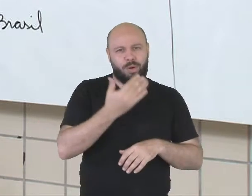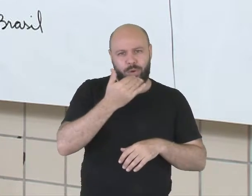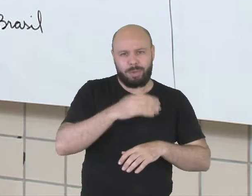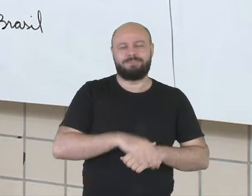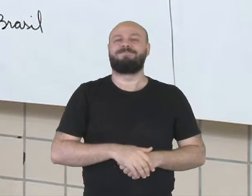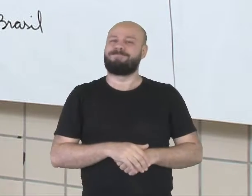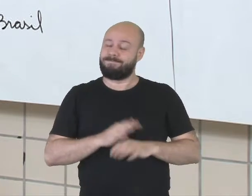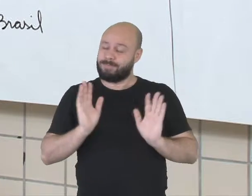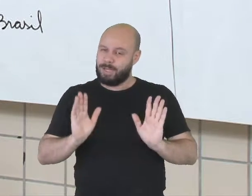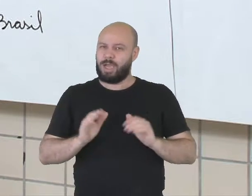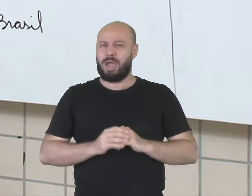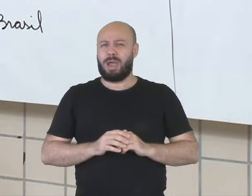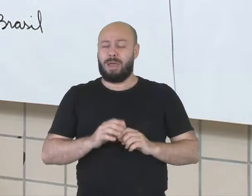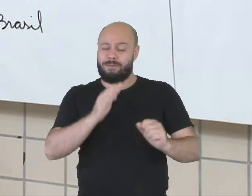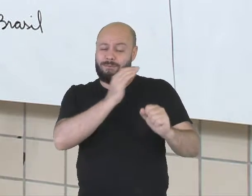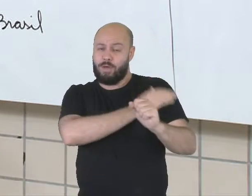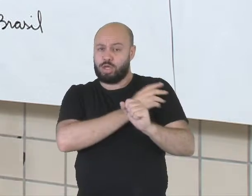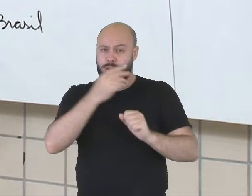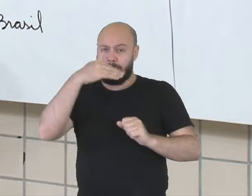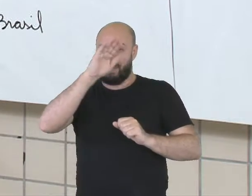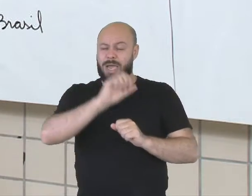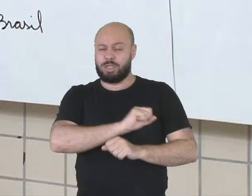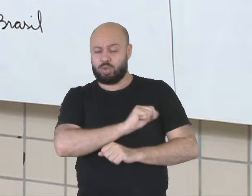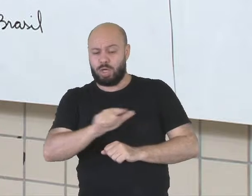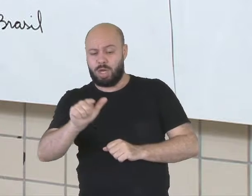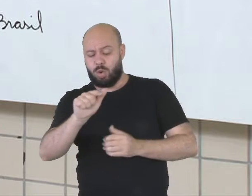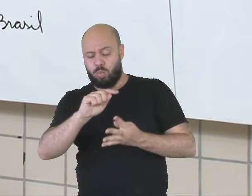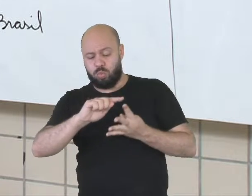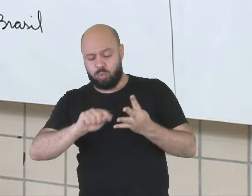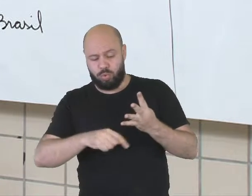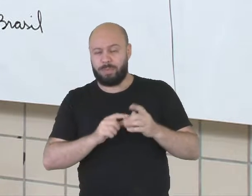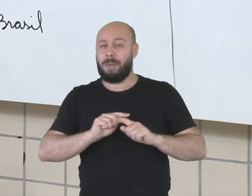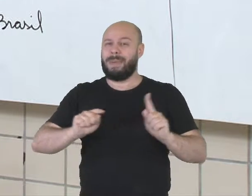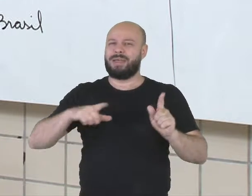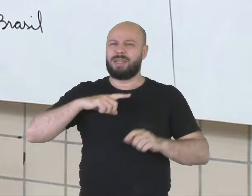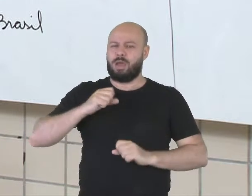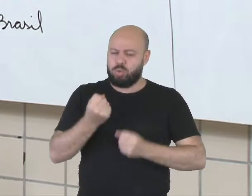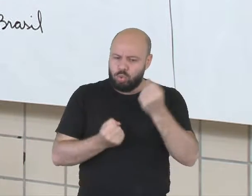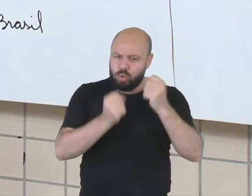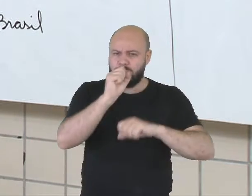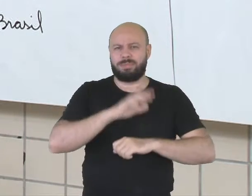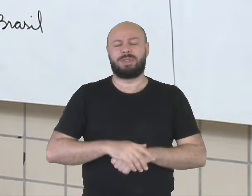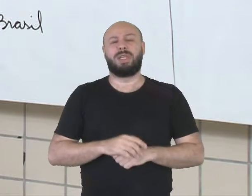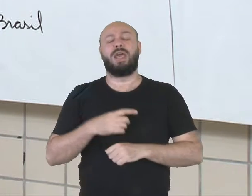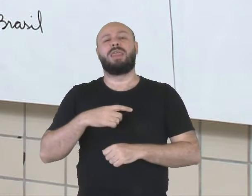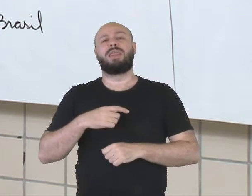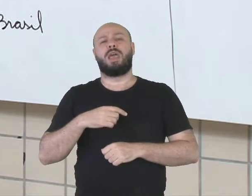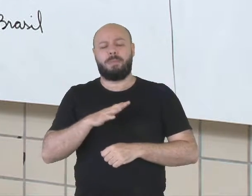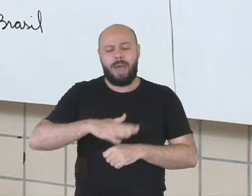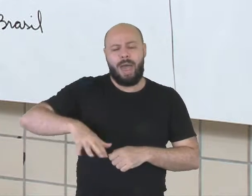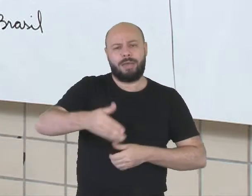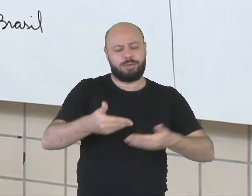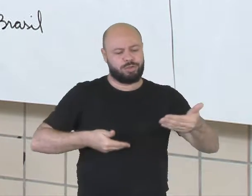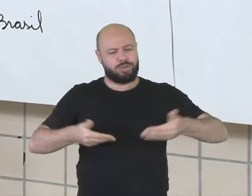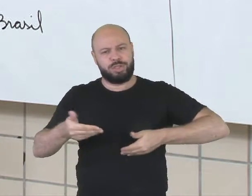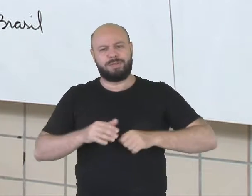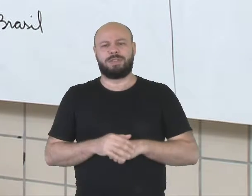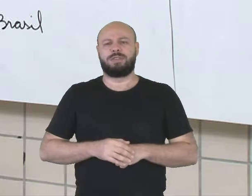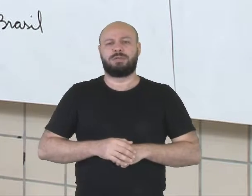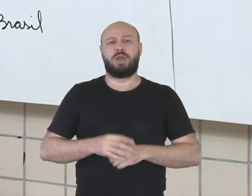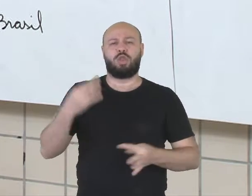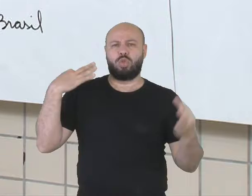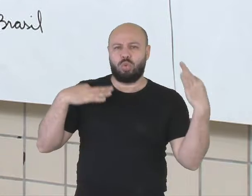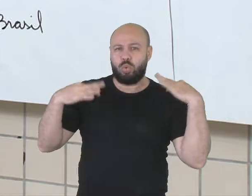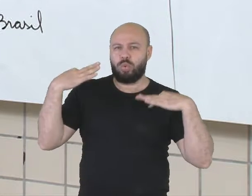de pecuária. Mas ainda assim, eu tenho uma industrialização muito forte, eu tenho um setor de serviço muito grande, um setor de